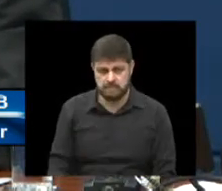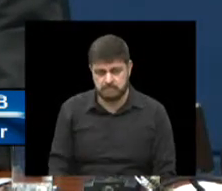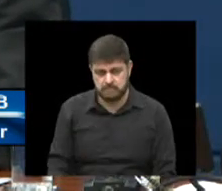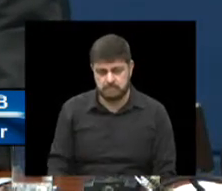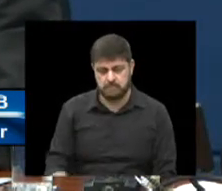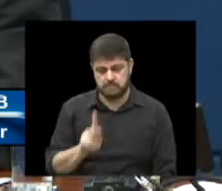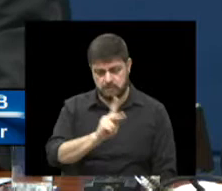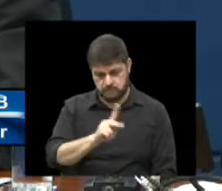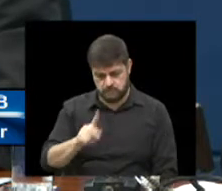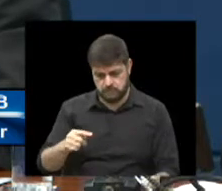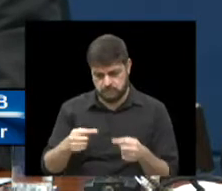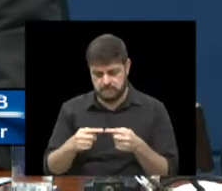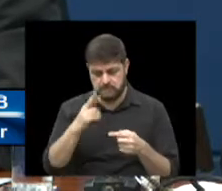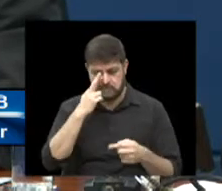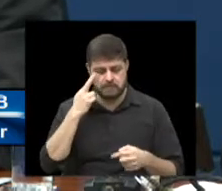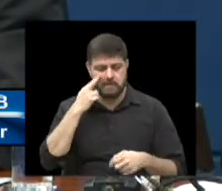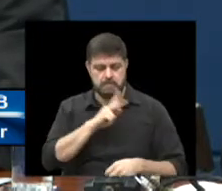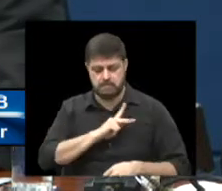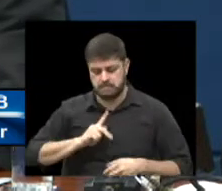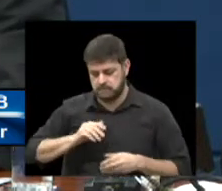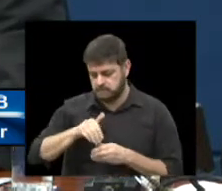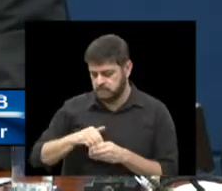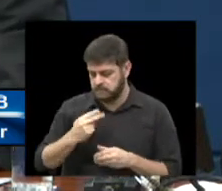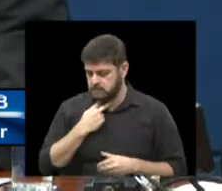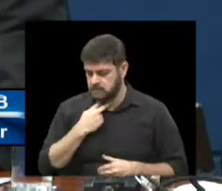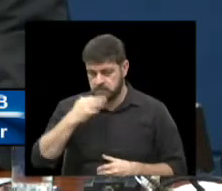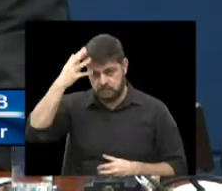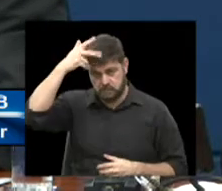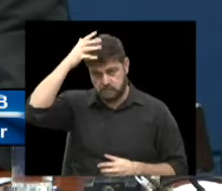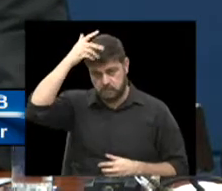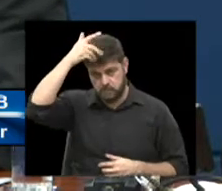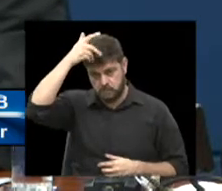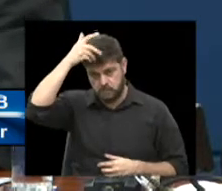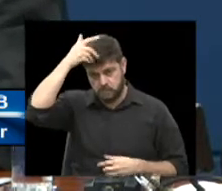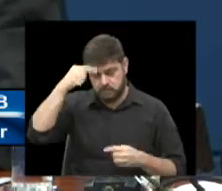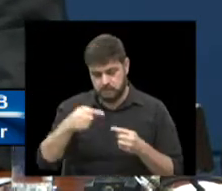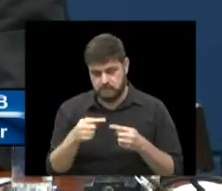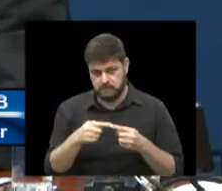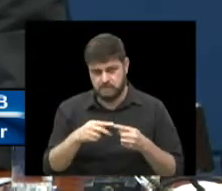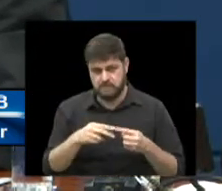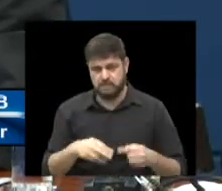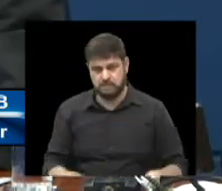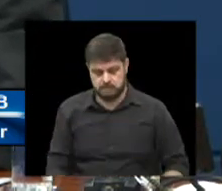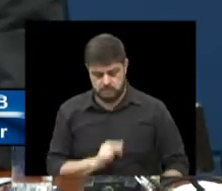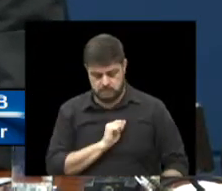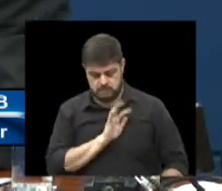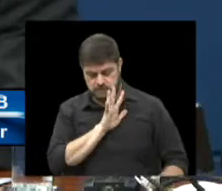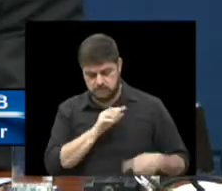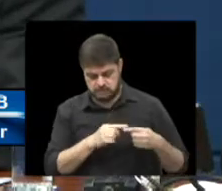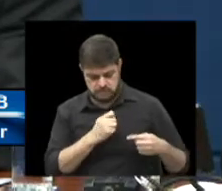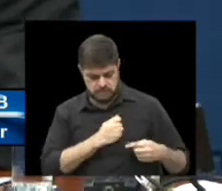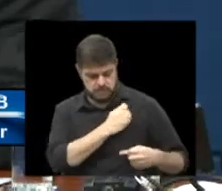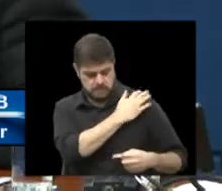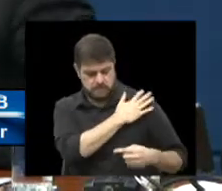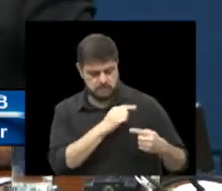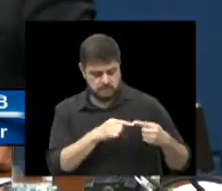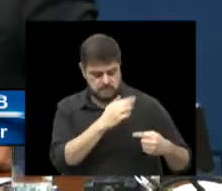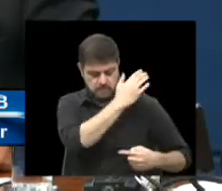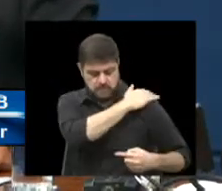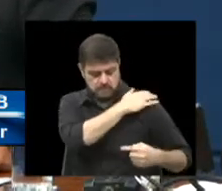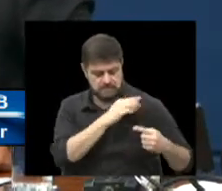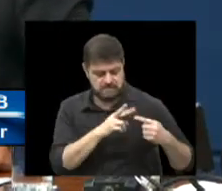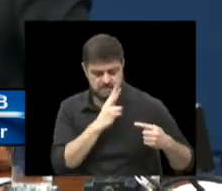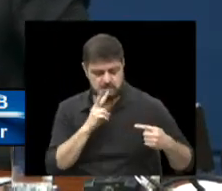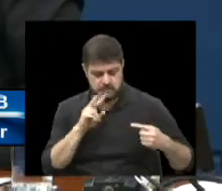Vereador Professor Alberto, sim. Rafa Zimbaldi, presidente da sessão, não vota. Rodrigo da Farmadic, sim. Rubens Gás, sim. Tenente Santini, sim. Tico Costa, sim. Vinícius Gratti,